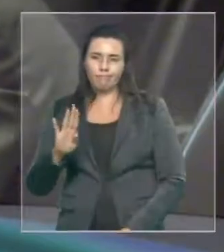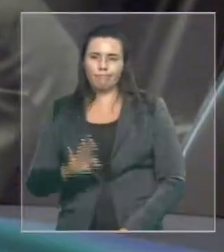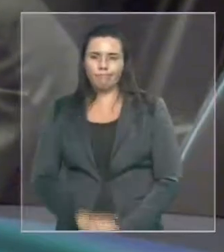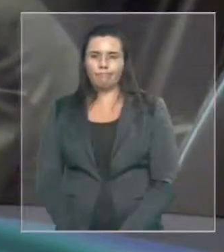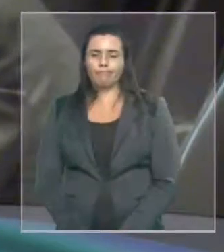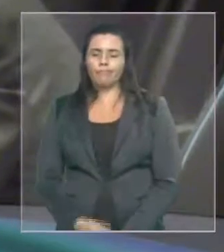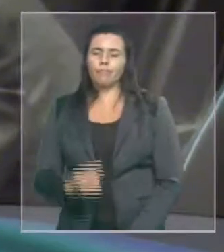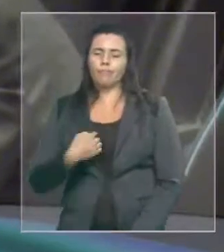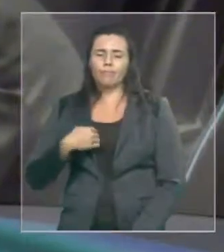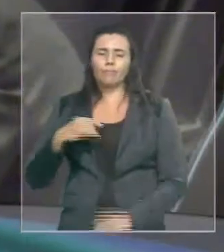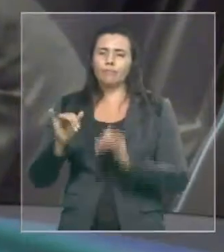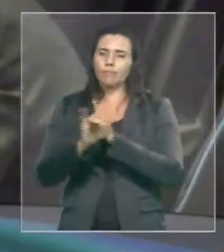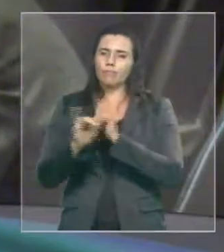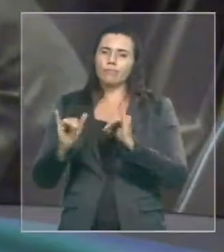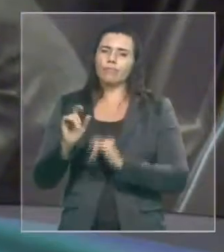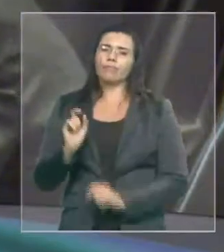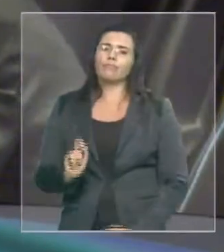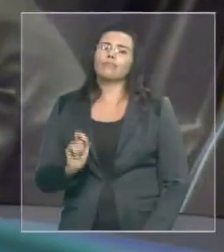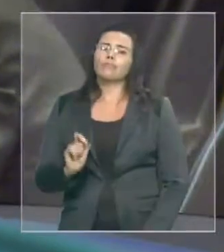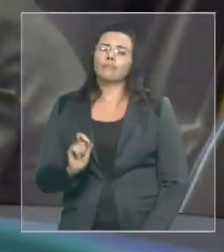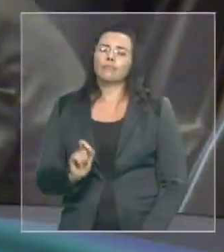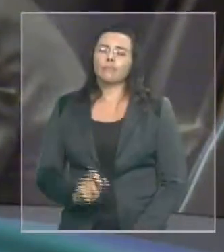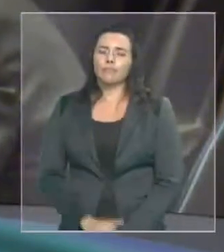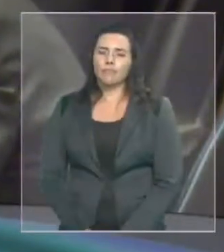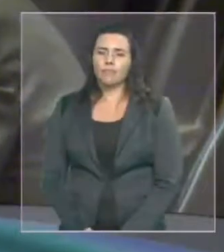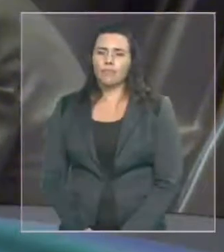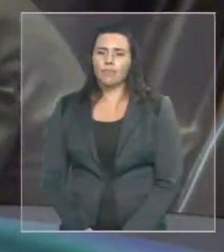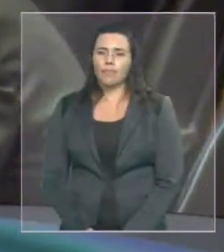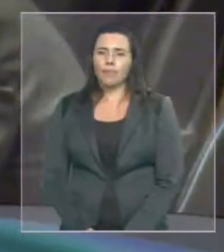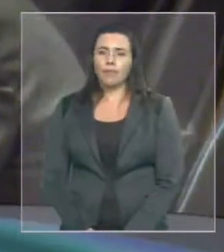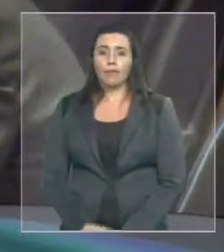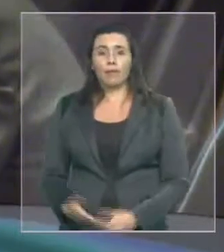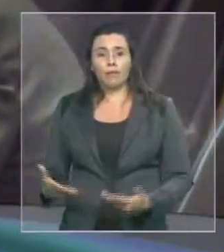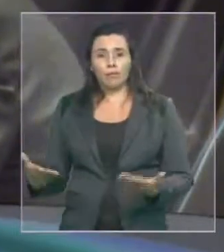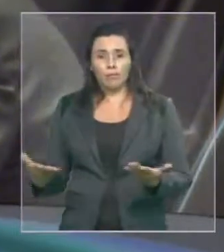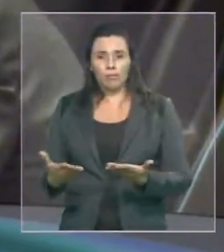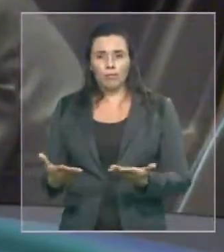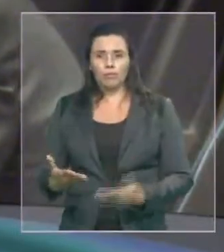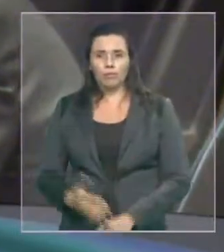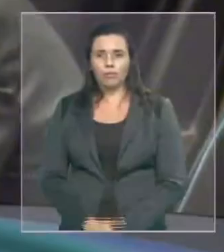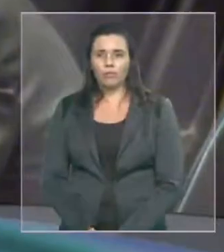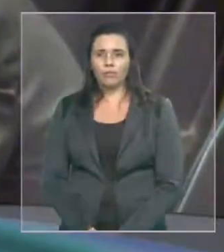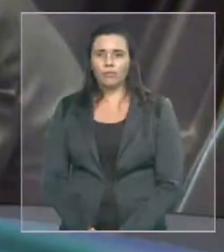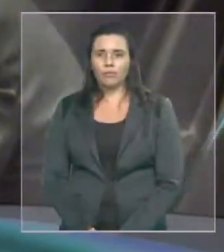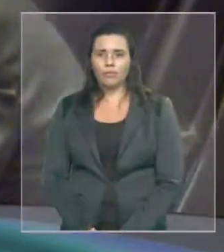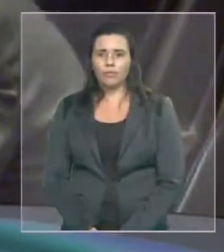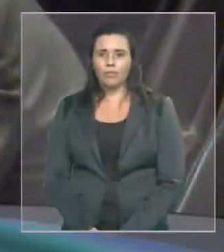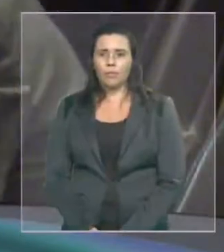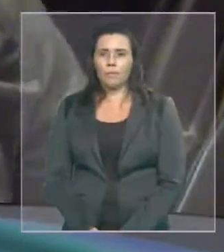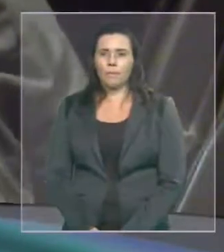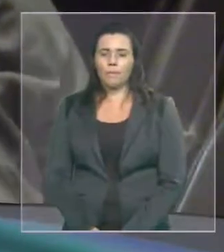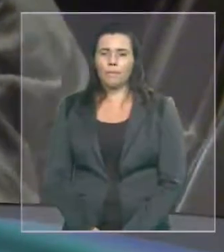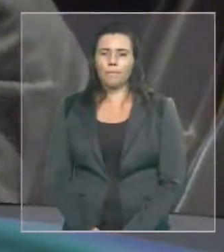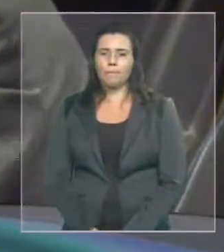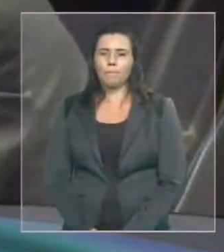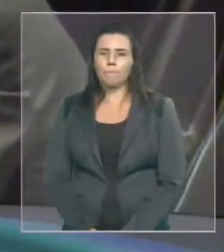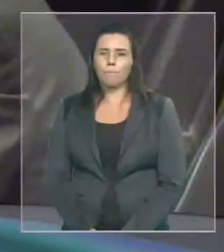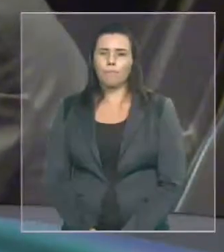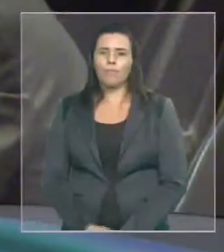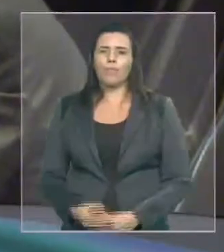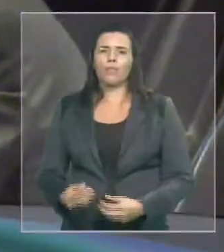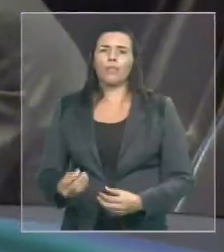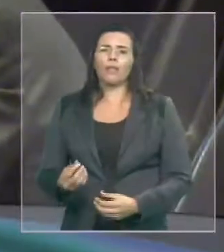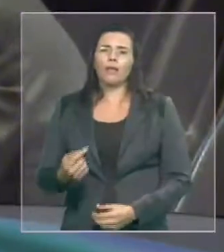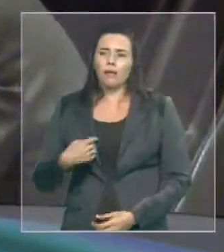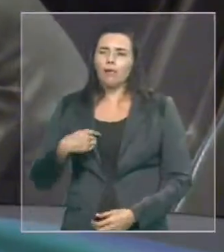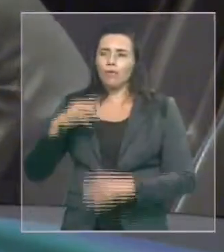como esse, me custa crer alguém tentar transformar, com todo o respeito ao deputado